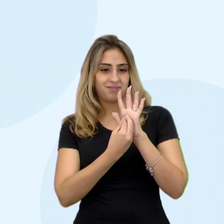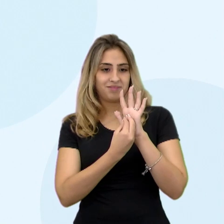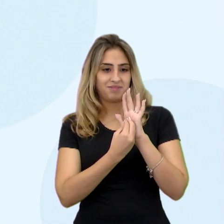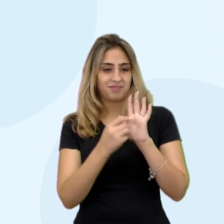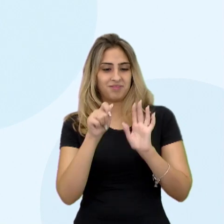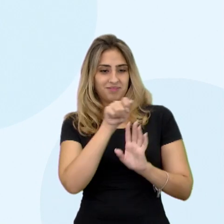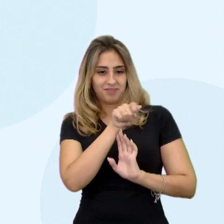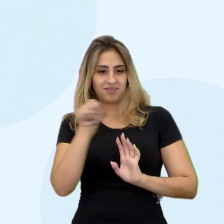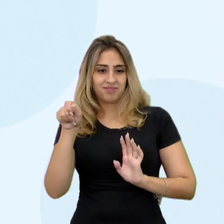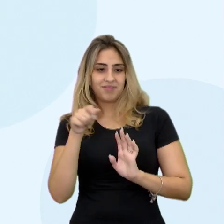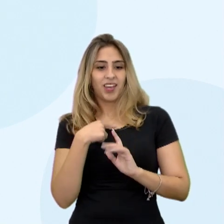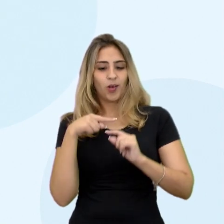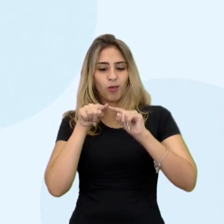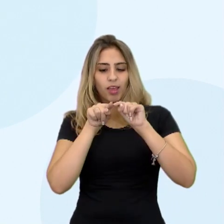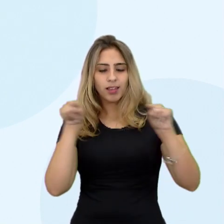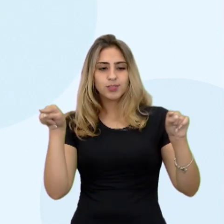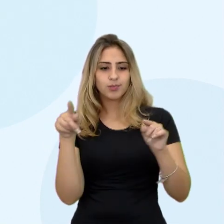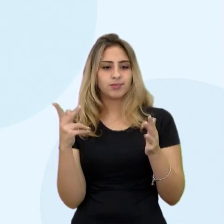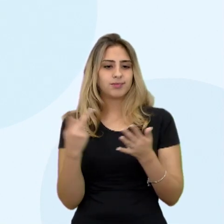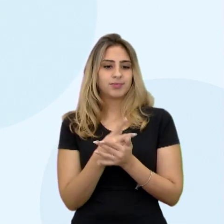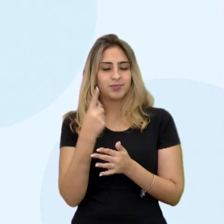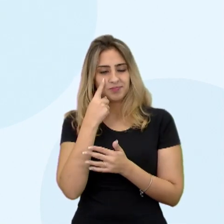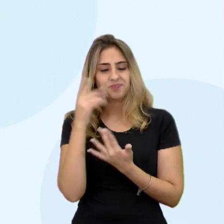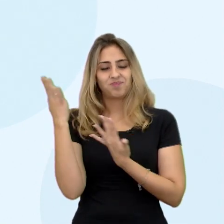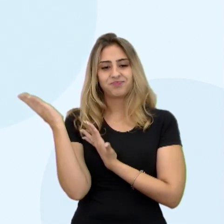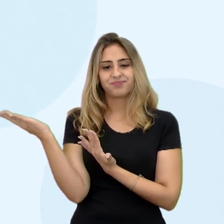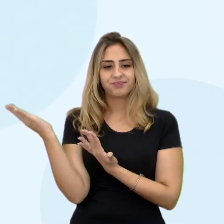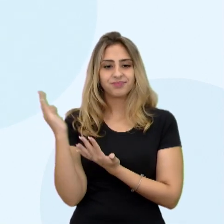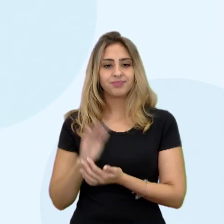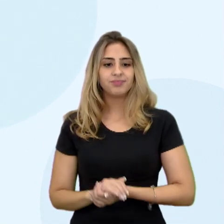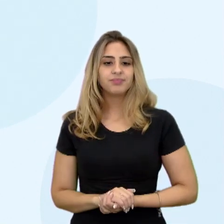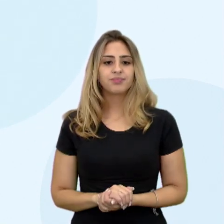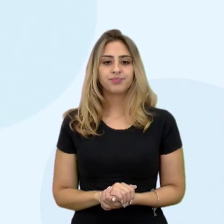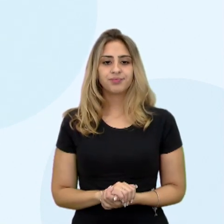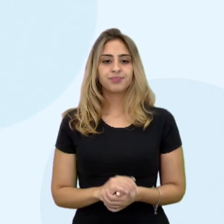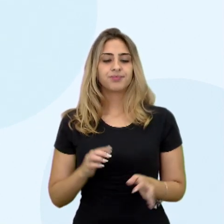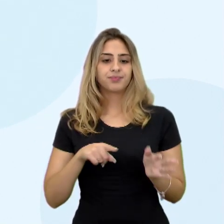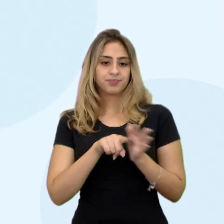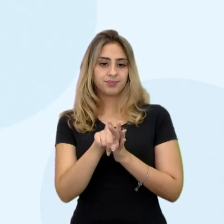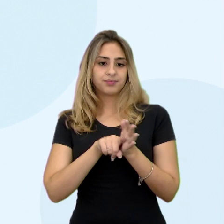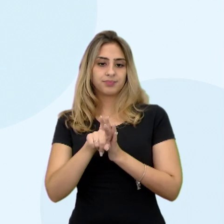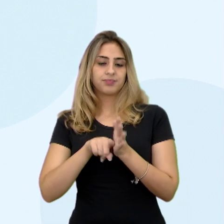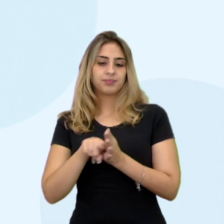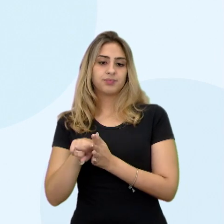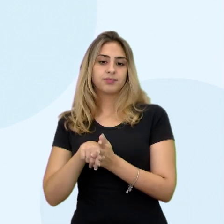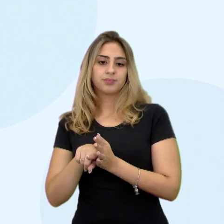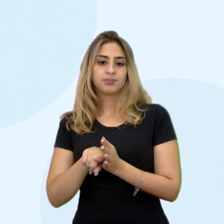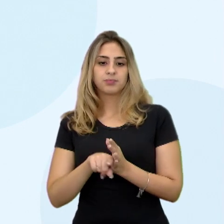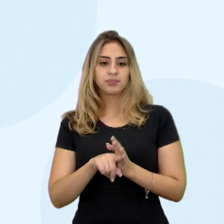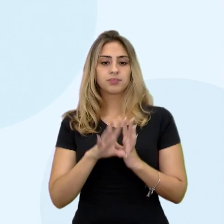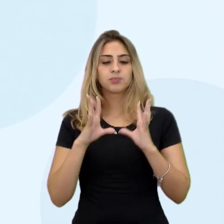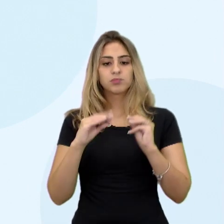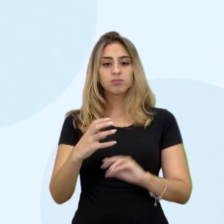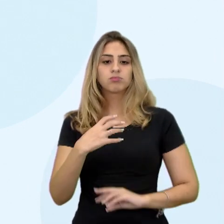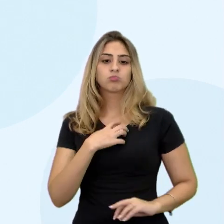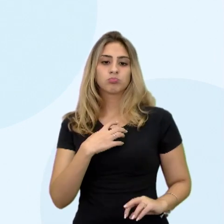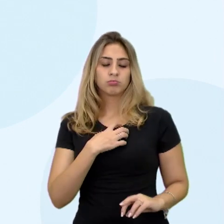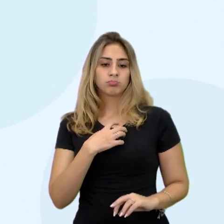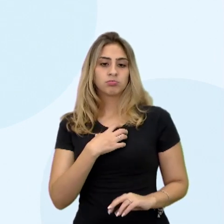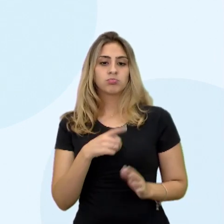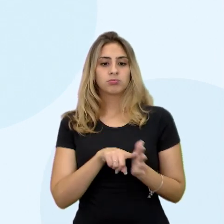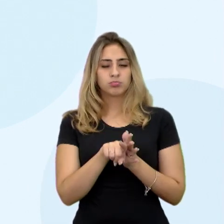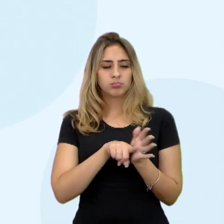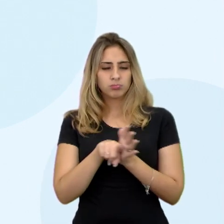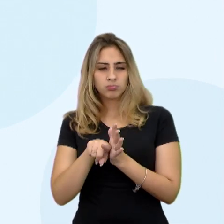o marca-texto aqui, pronto. Ó, investigar e analisar. Então, estamos aqui